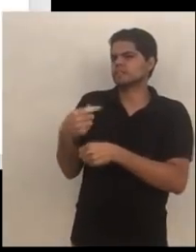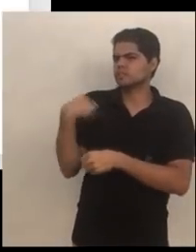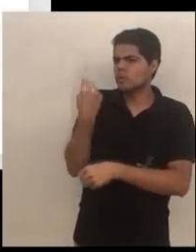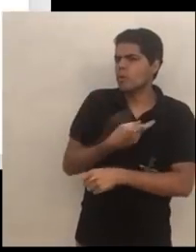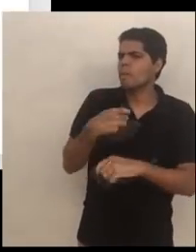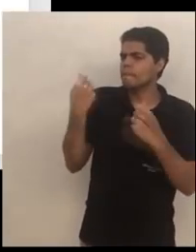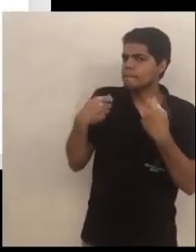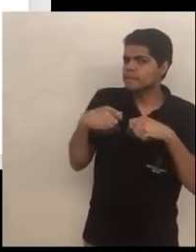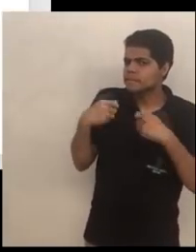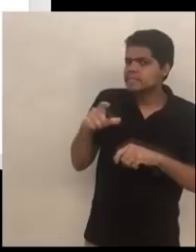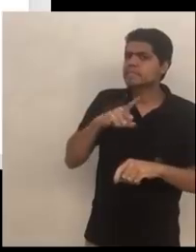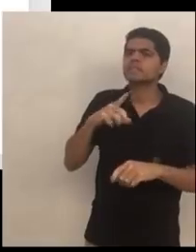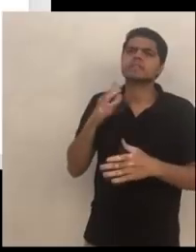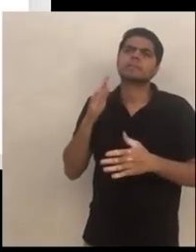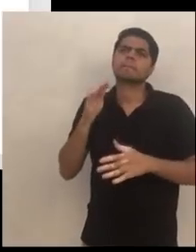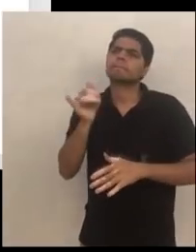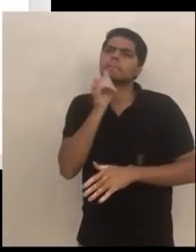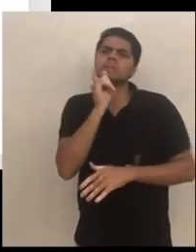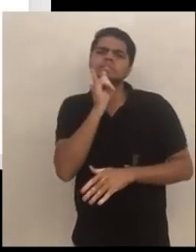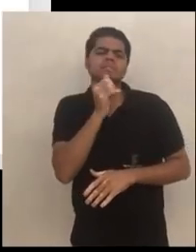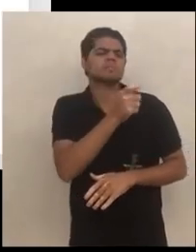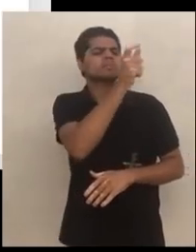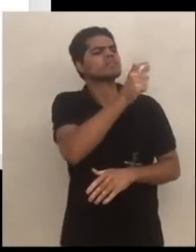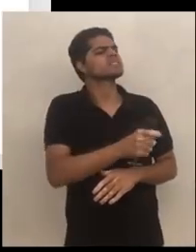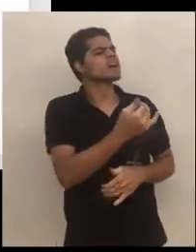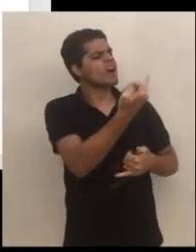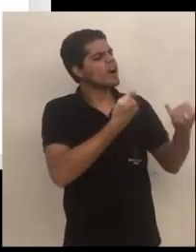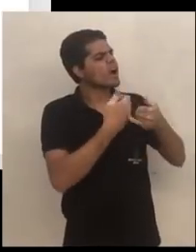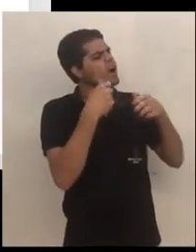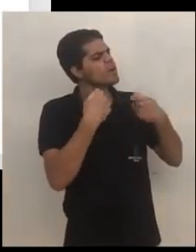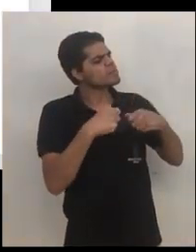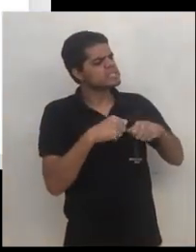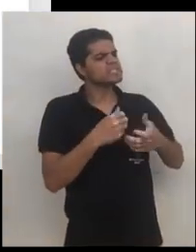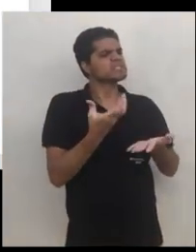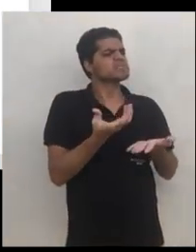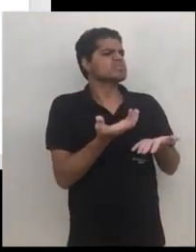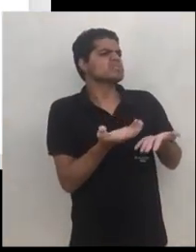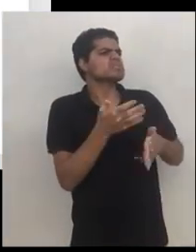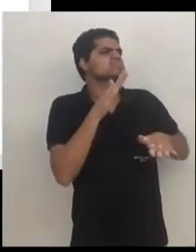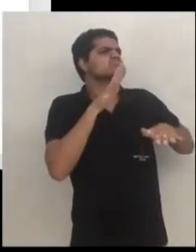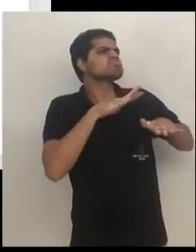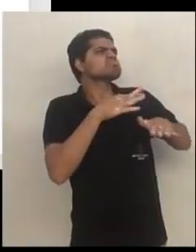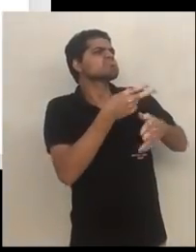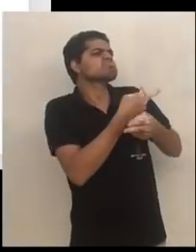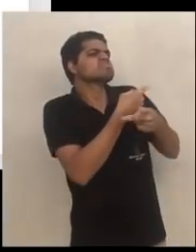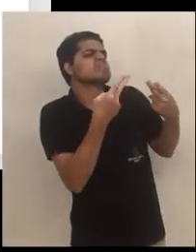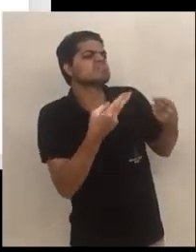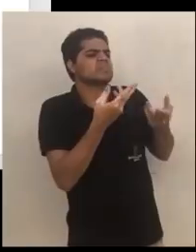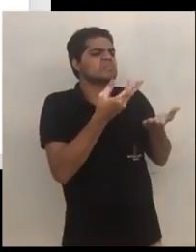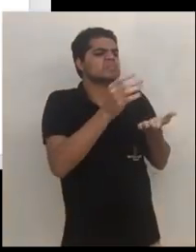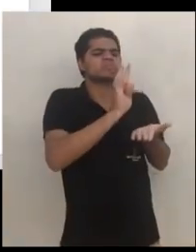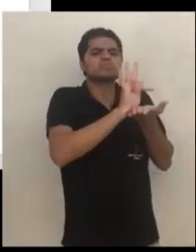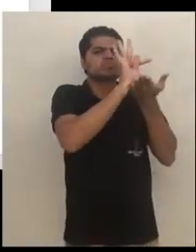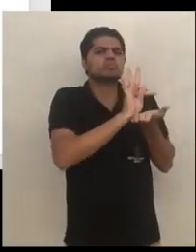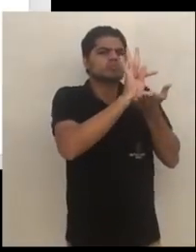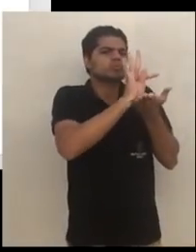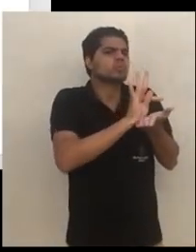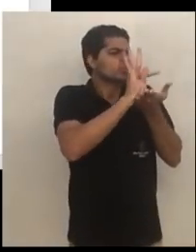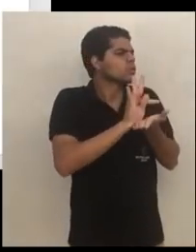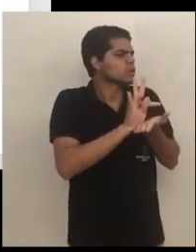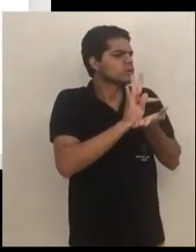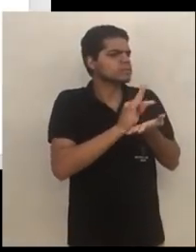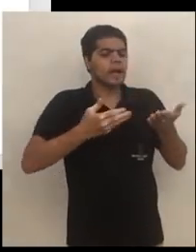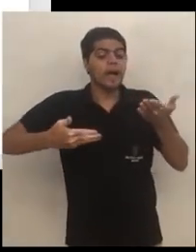Thiago, eu preciso de X toneladas disso, X toneladas daquilo, o pessoal de outros estados nos ligando para a gente fazer uma troca, enfim,